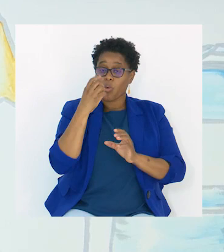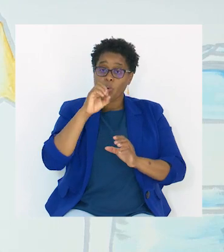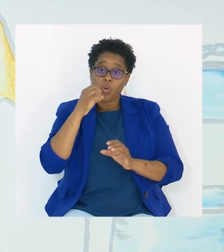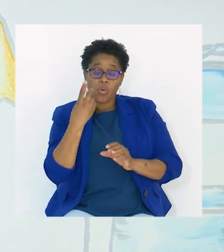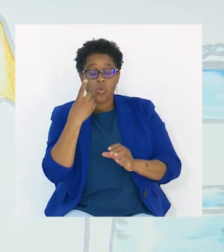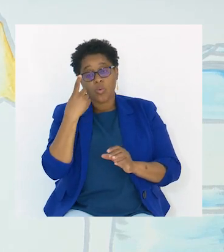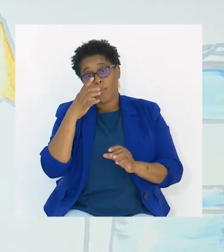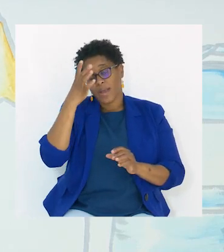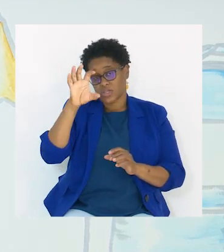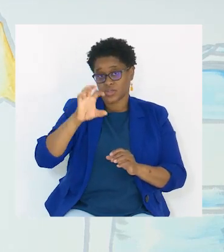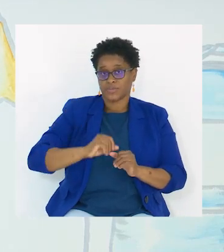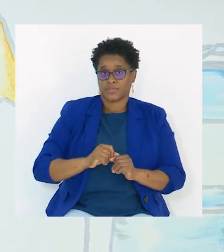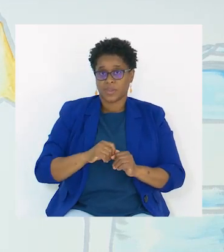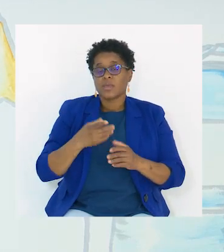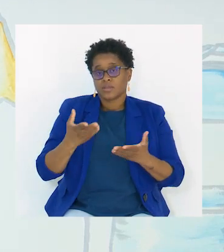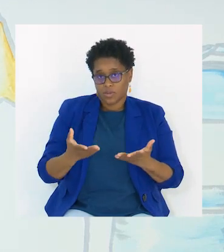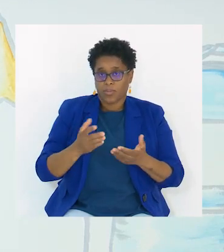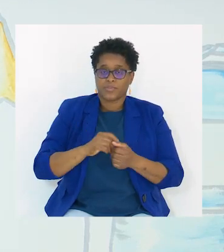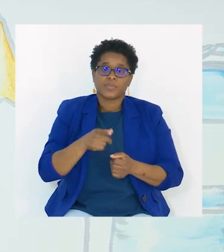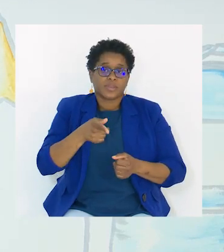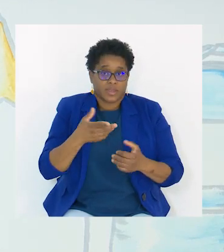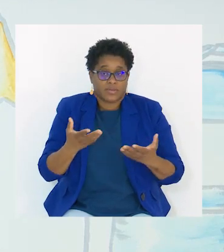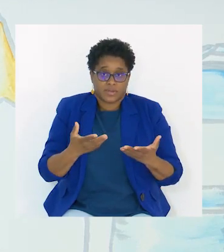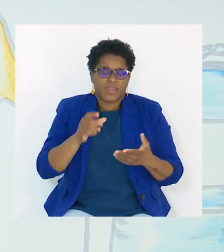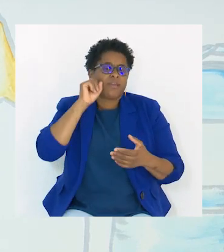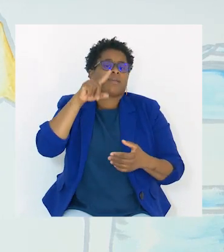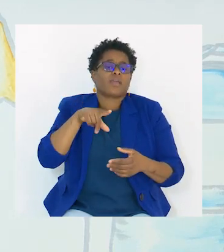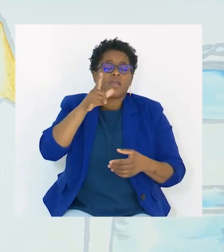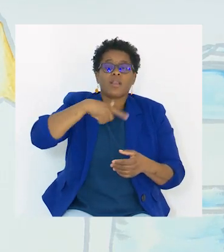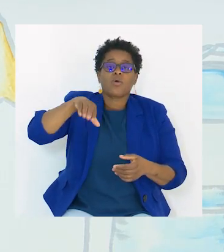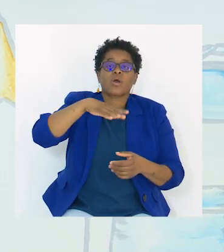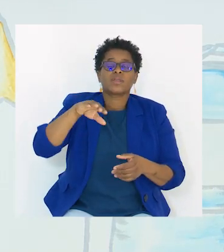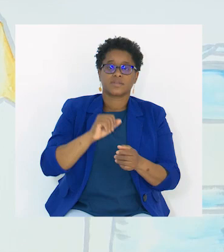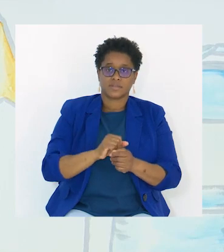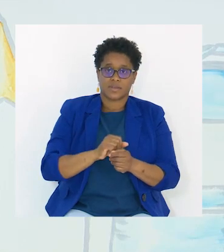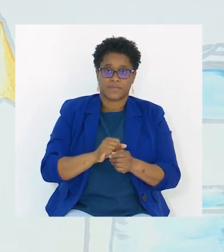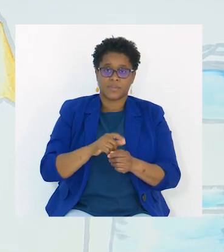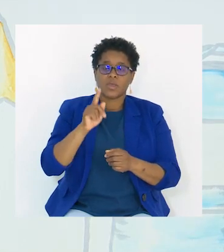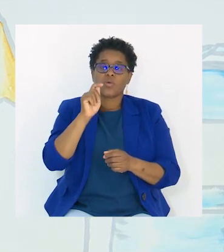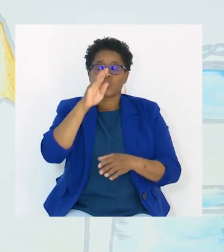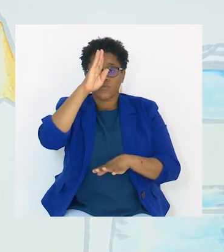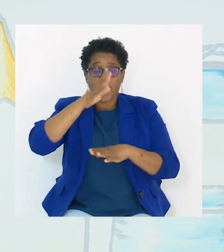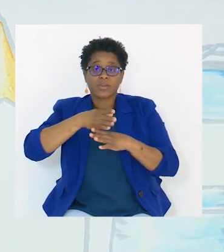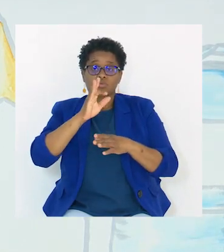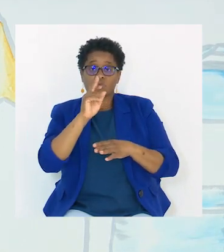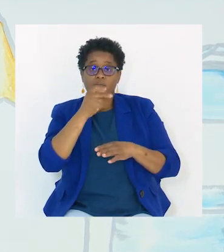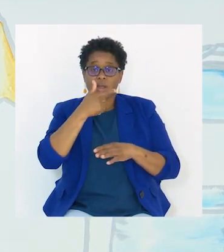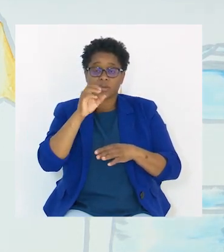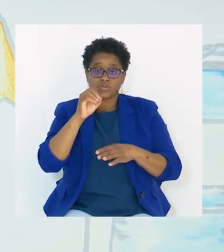país. E nesse caso, quem localiza os factos, ou